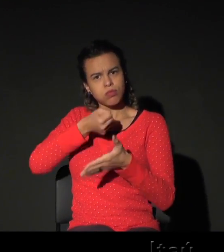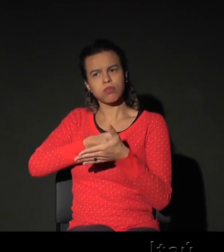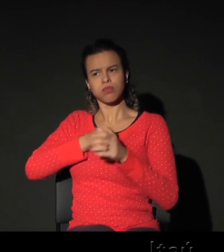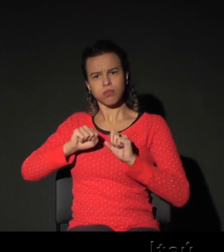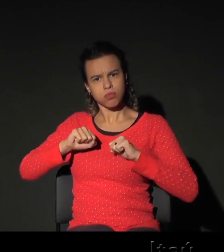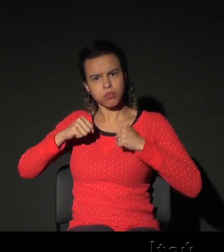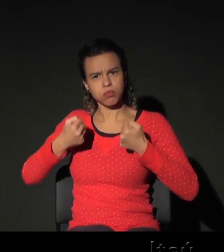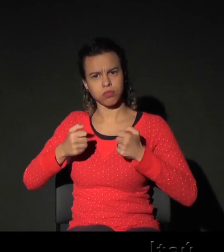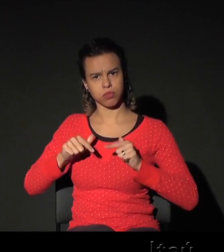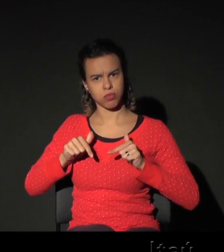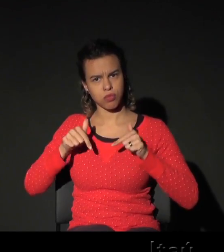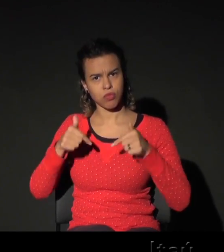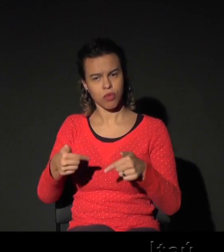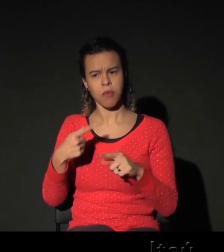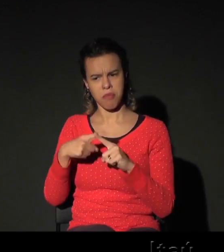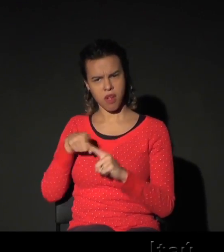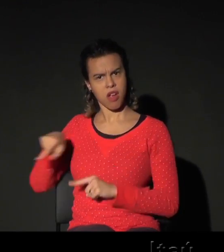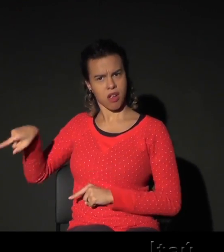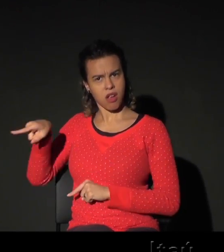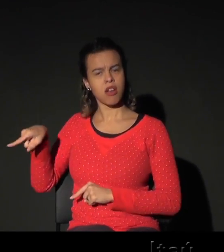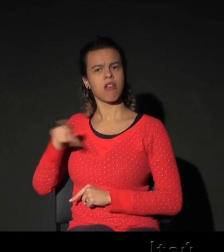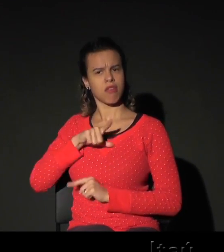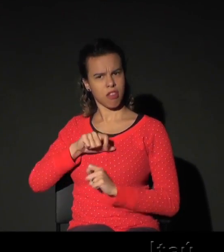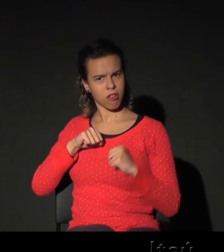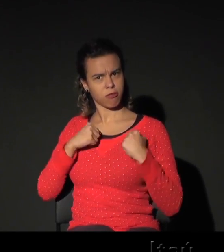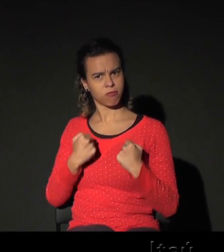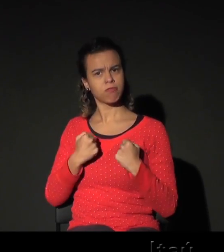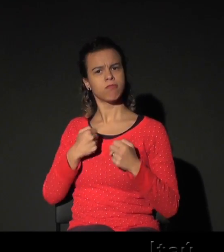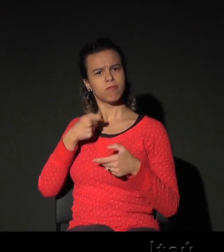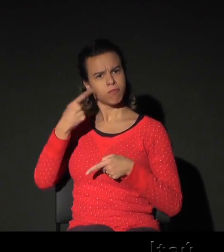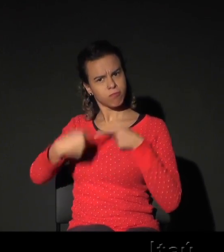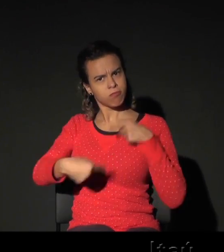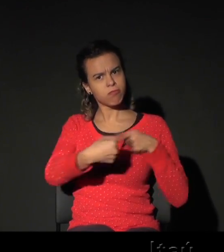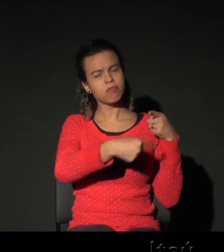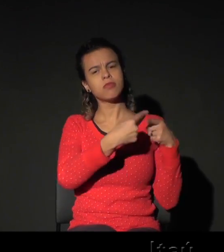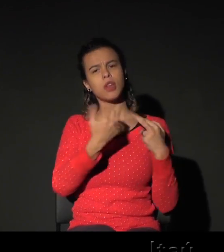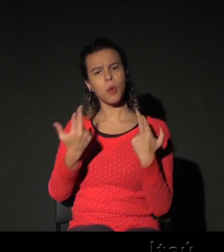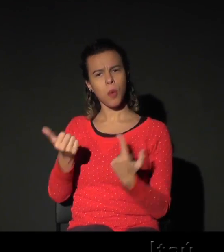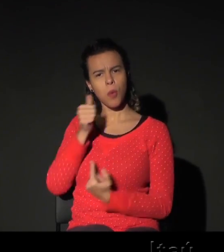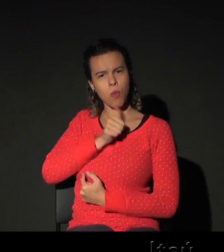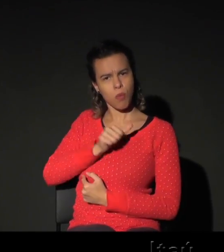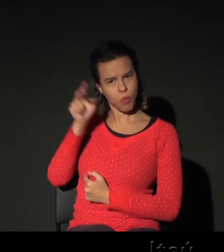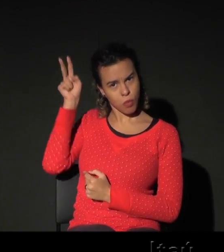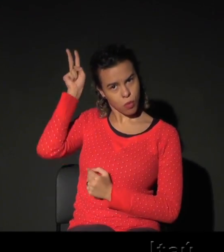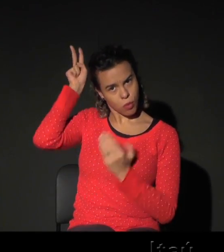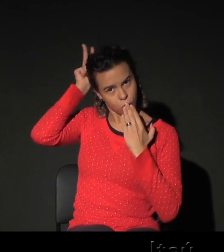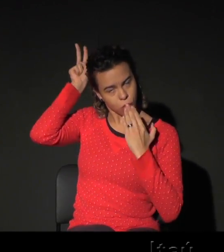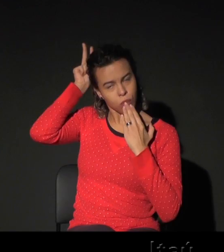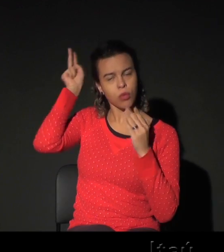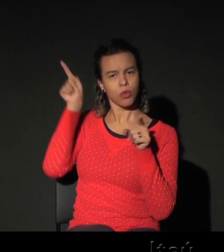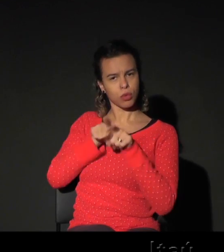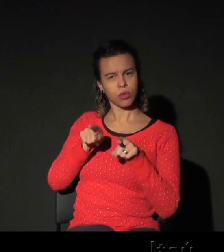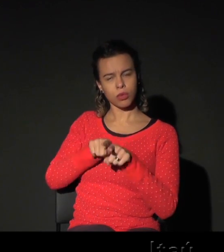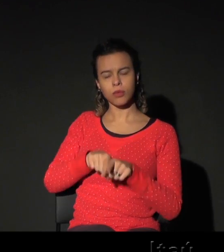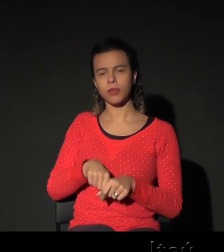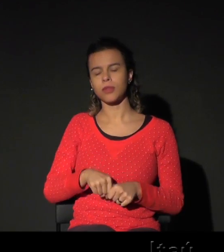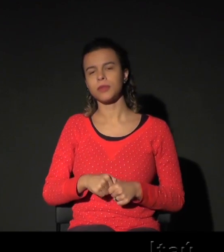porque elas são combativas elas são guerreiras a Assim como as mulheres indígenas Também o